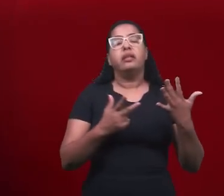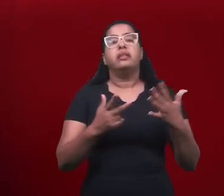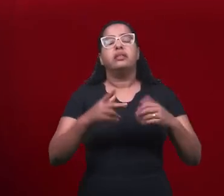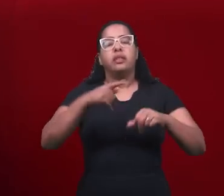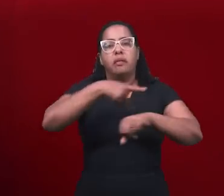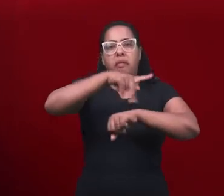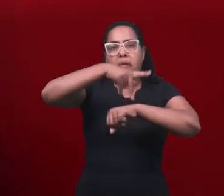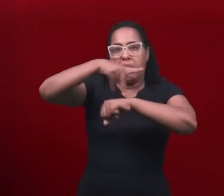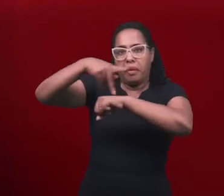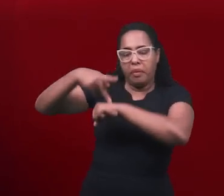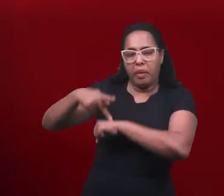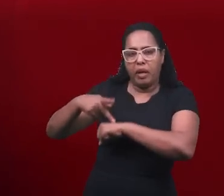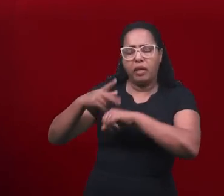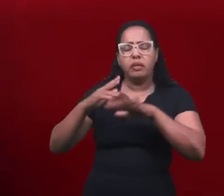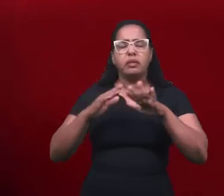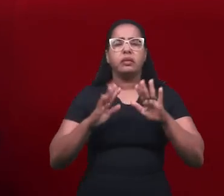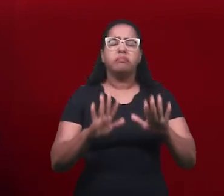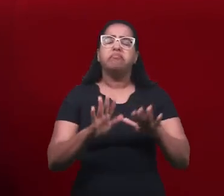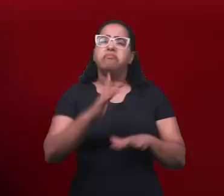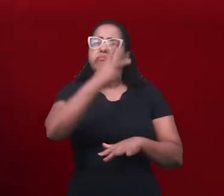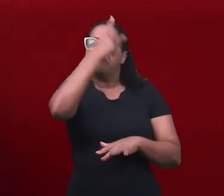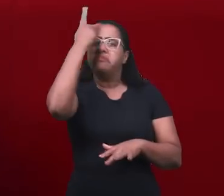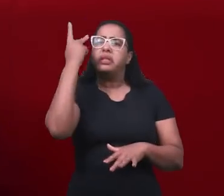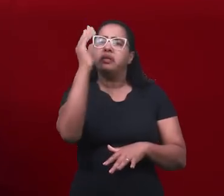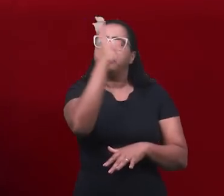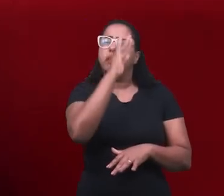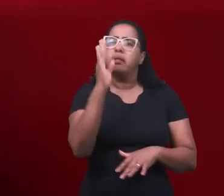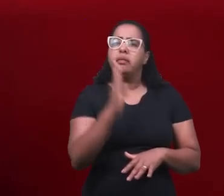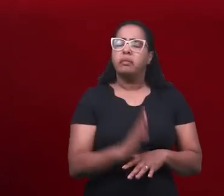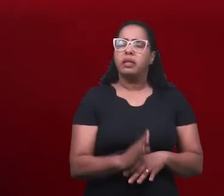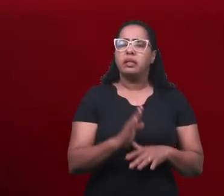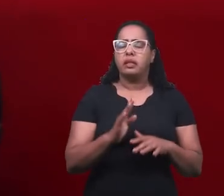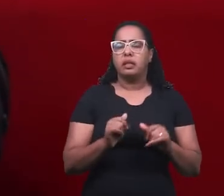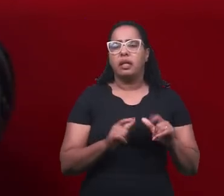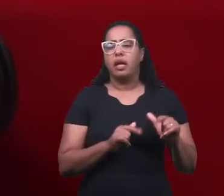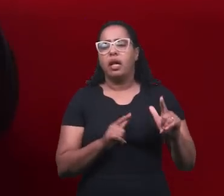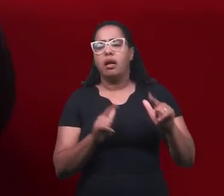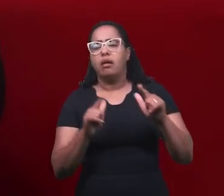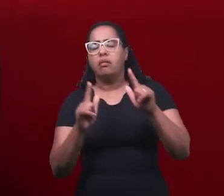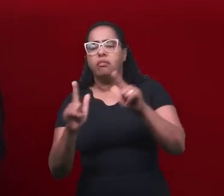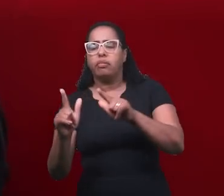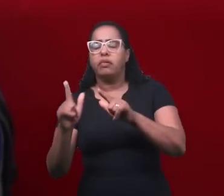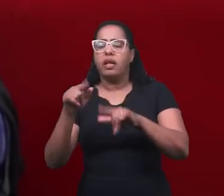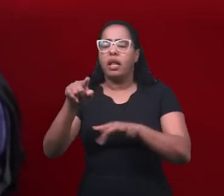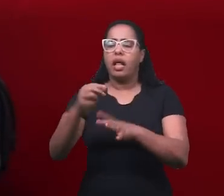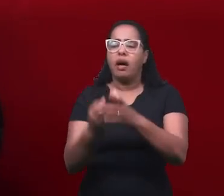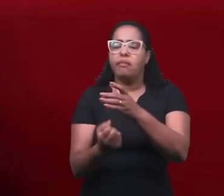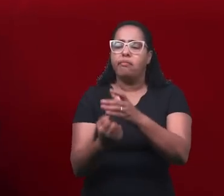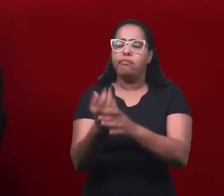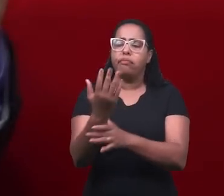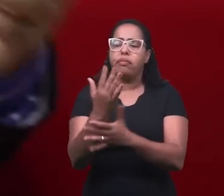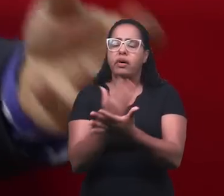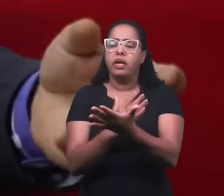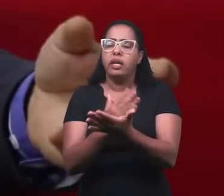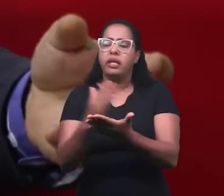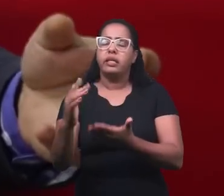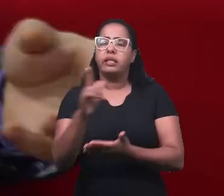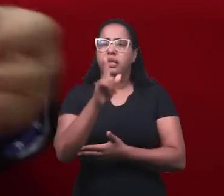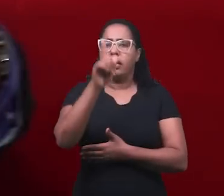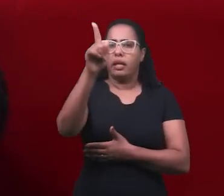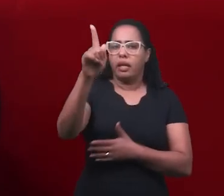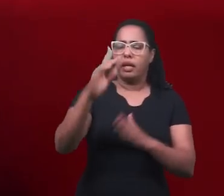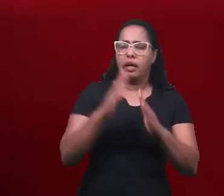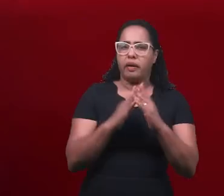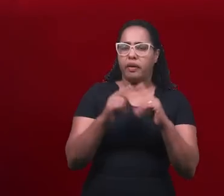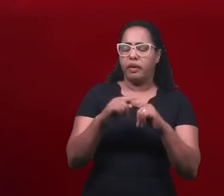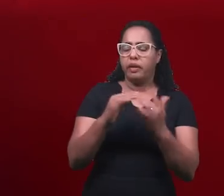mundo. E aqueles brasileiros que vão e que ali começam a igreja, como foi o caso de